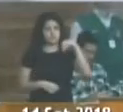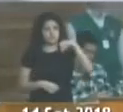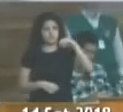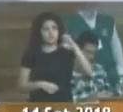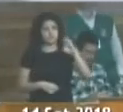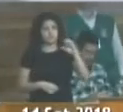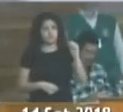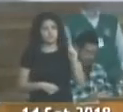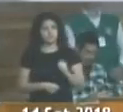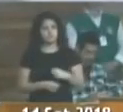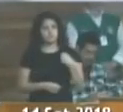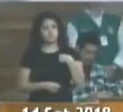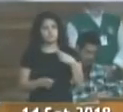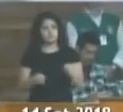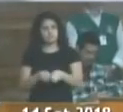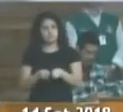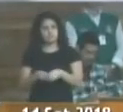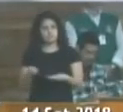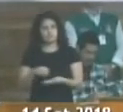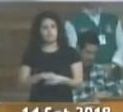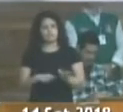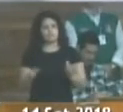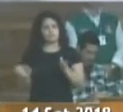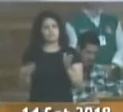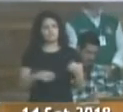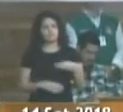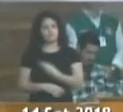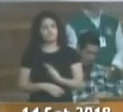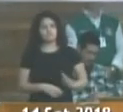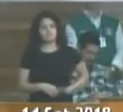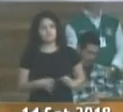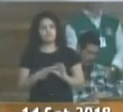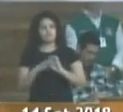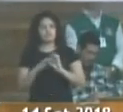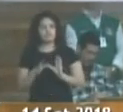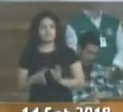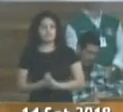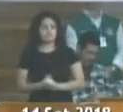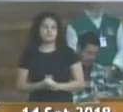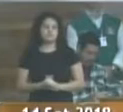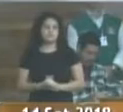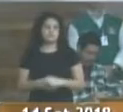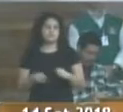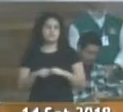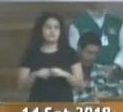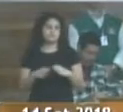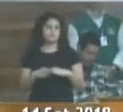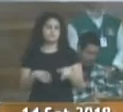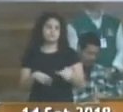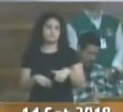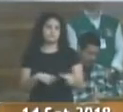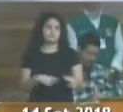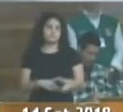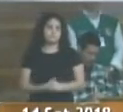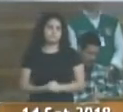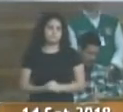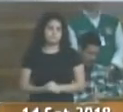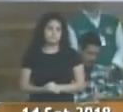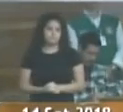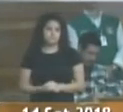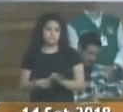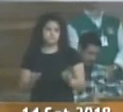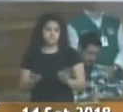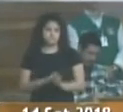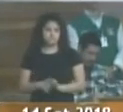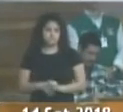coloco mandato do deputado Flávio Serafini à disposição para compor esses grupos de trabalho. Por fim,